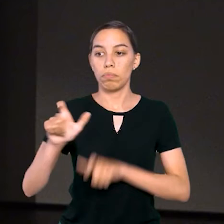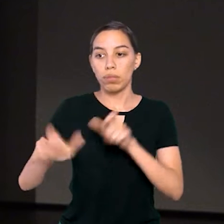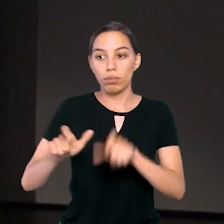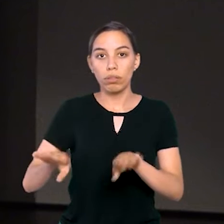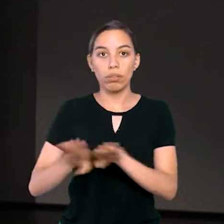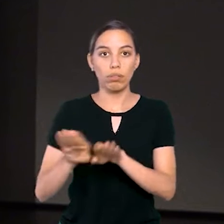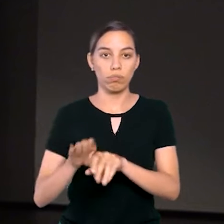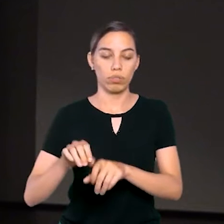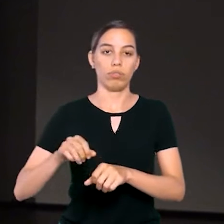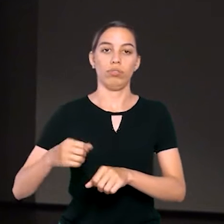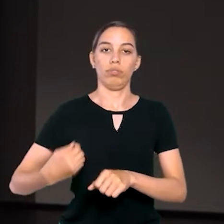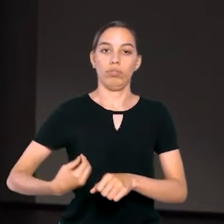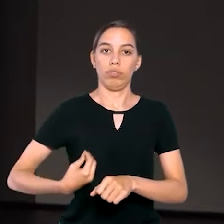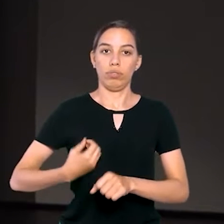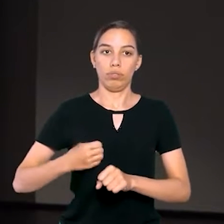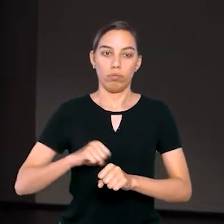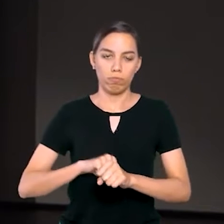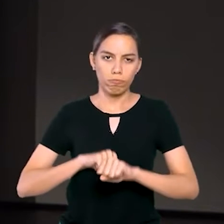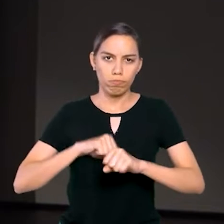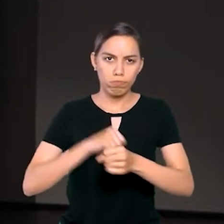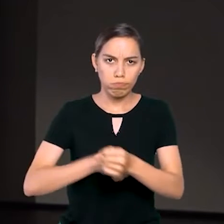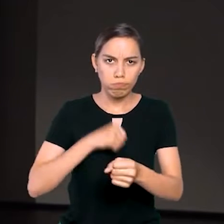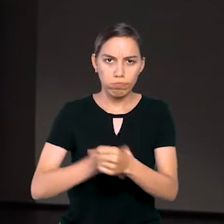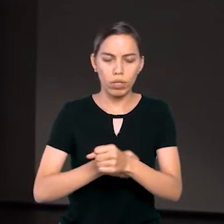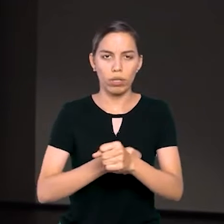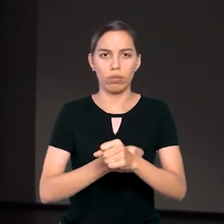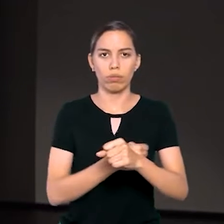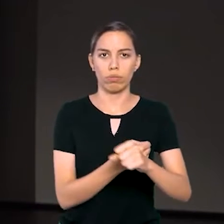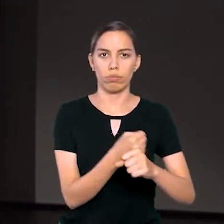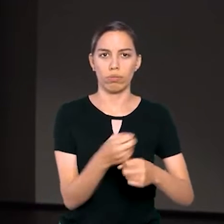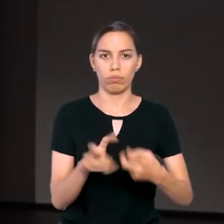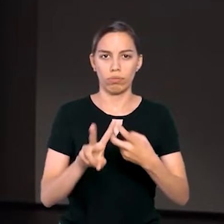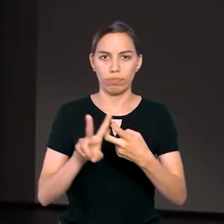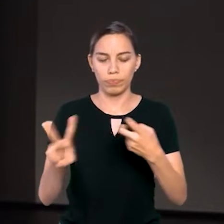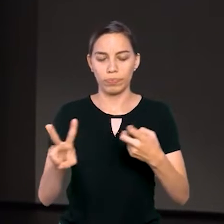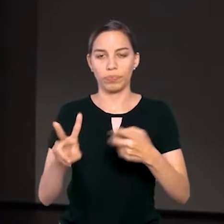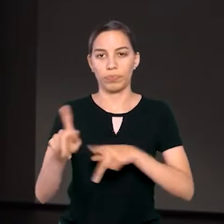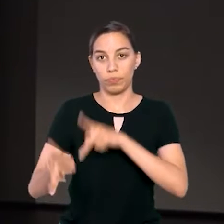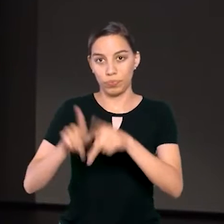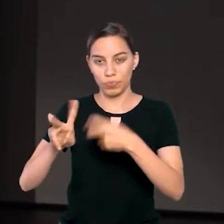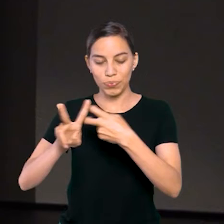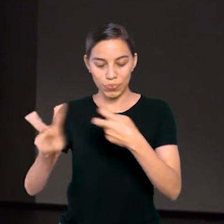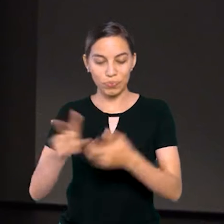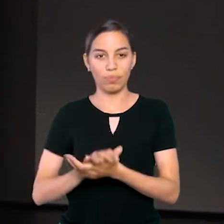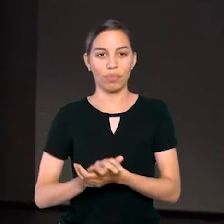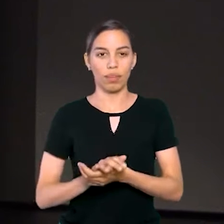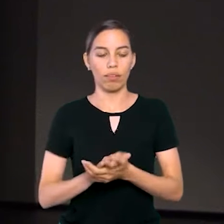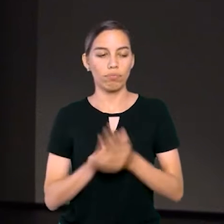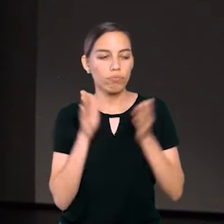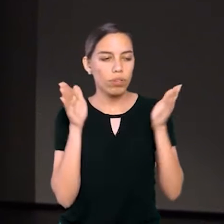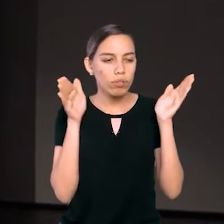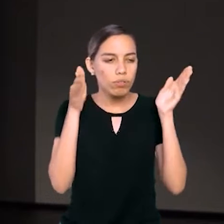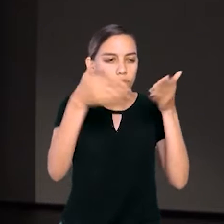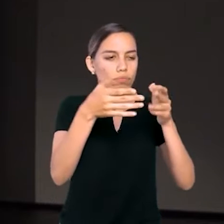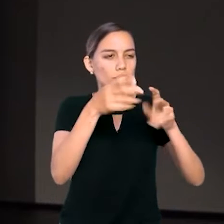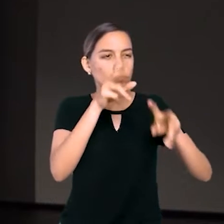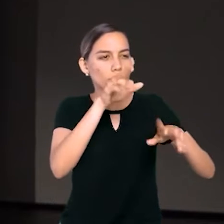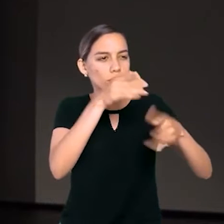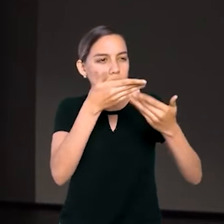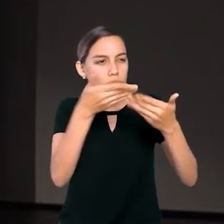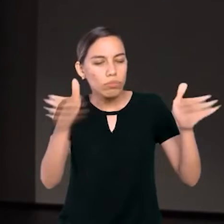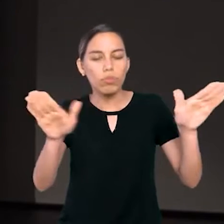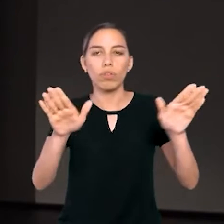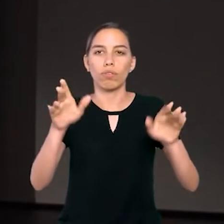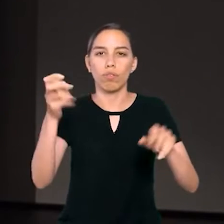envolvidas com as lutas dos povos originários, para conversar sobre temas que convergem para uma visão mais ampla sobre